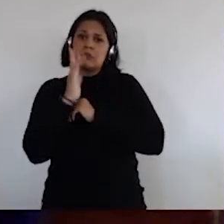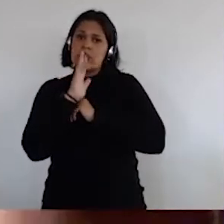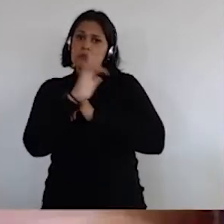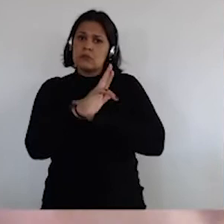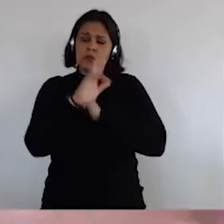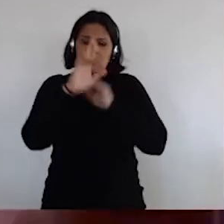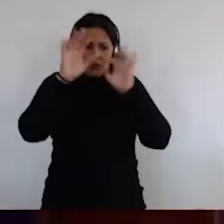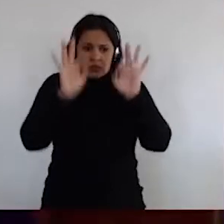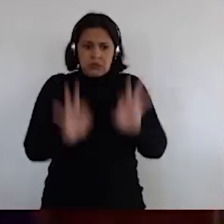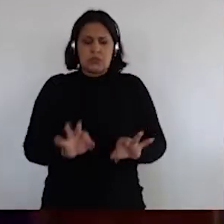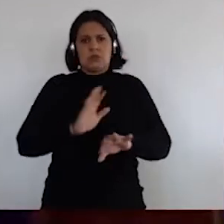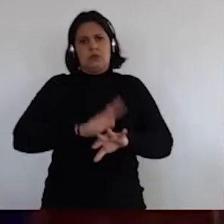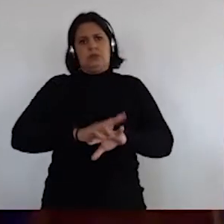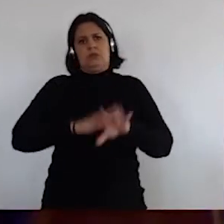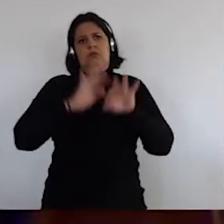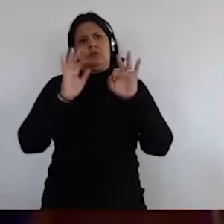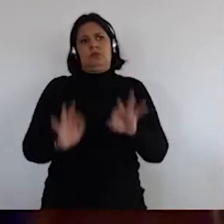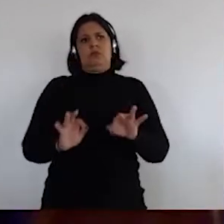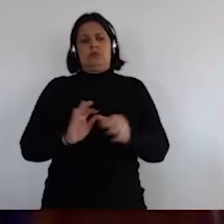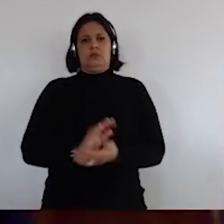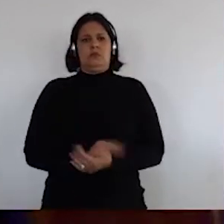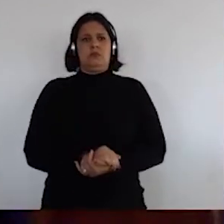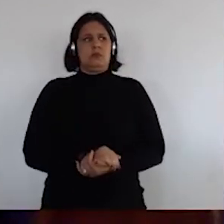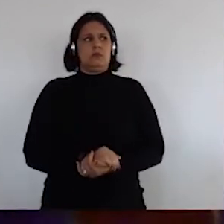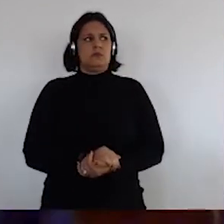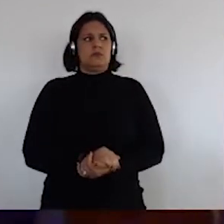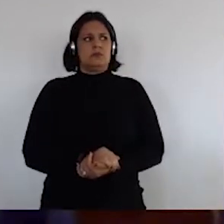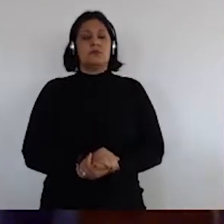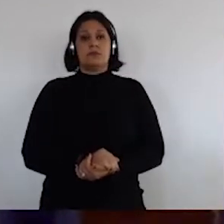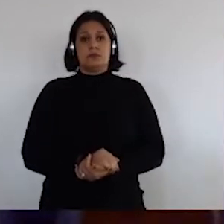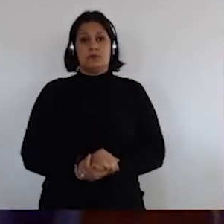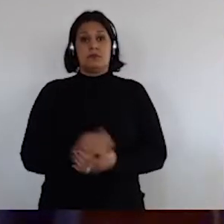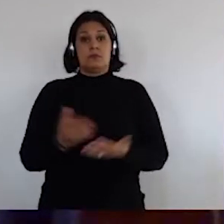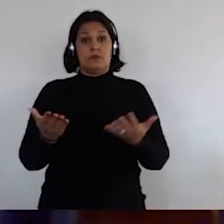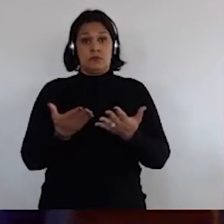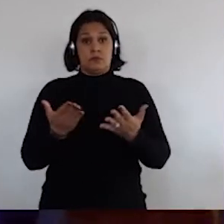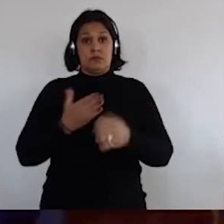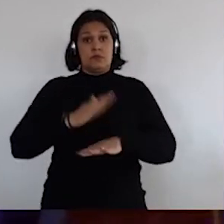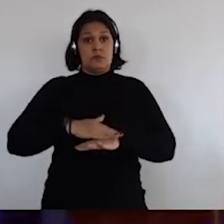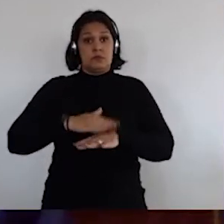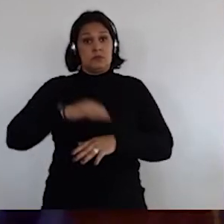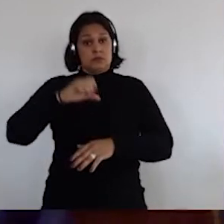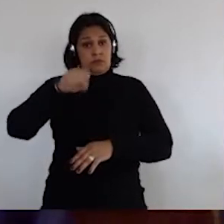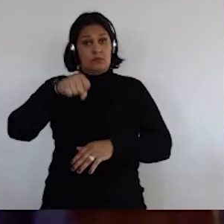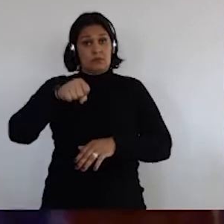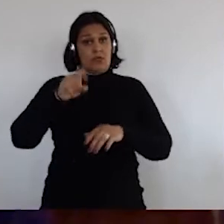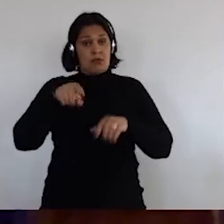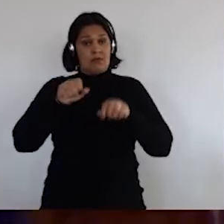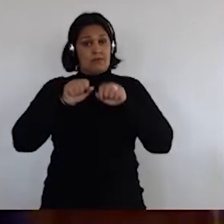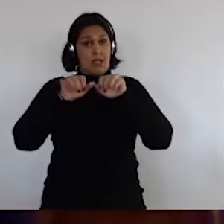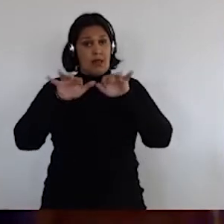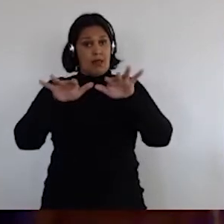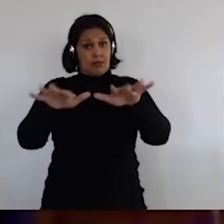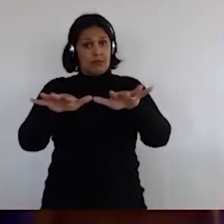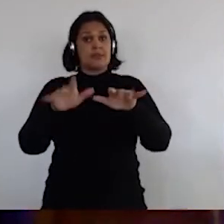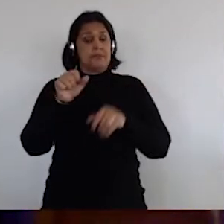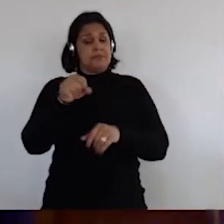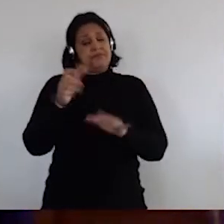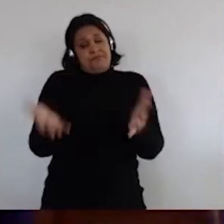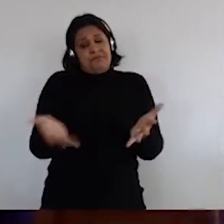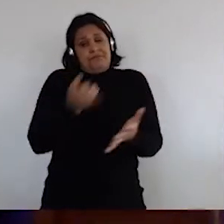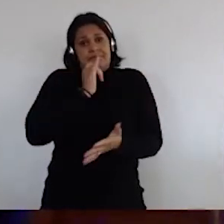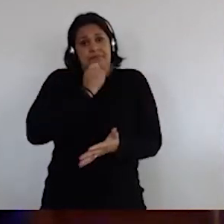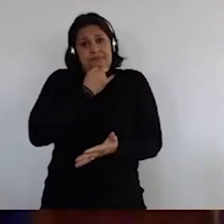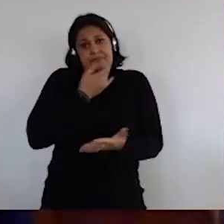dito num momento como este. Vivemos, de fato, um momento de pandemia. Lamentavelmente,